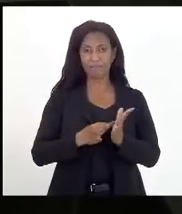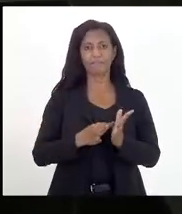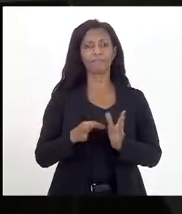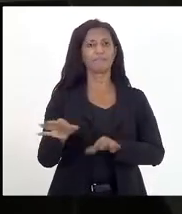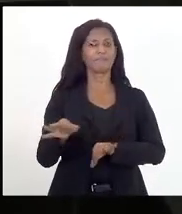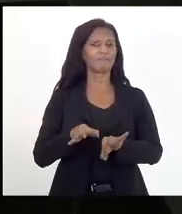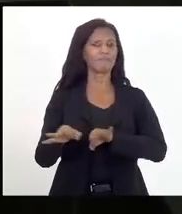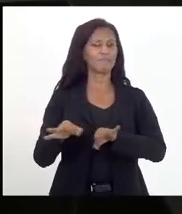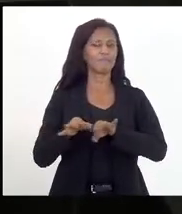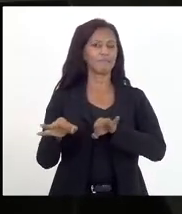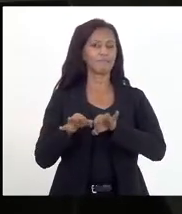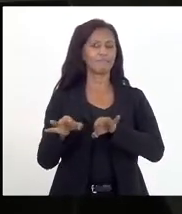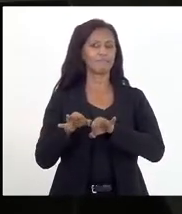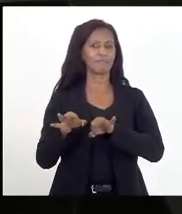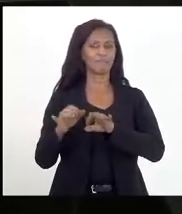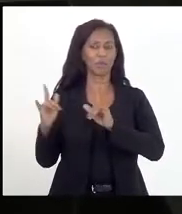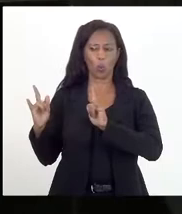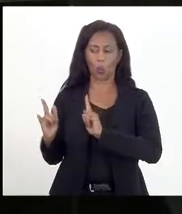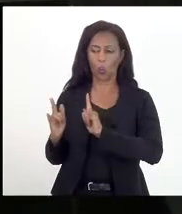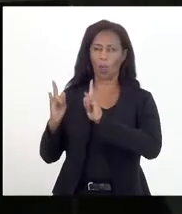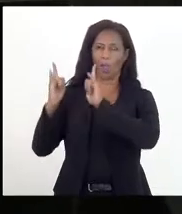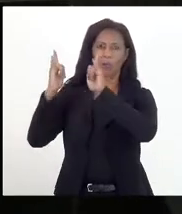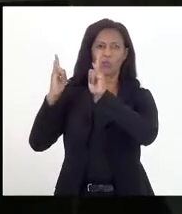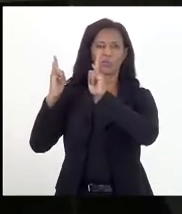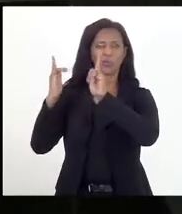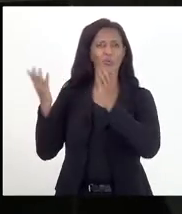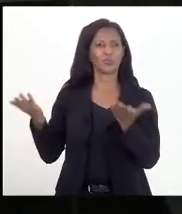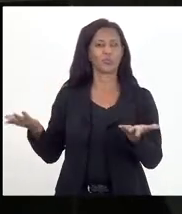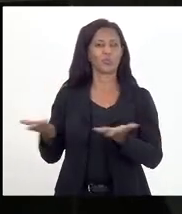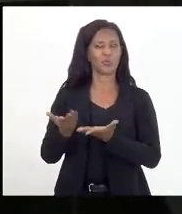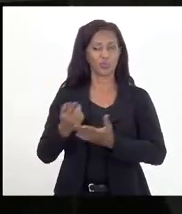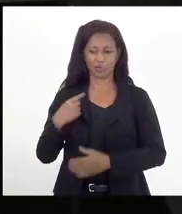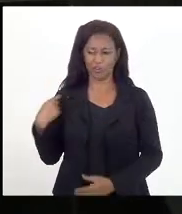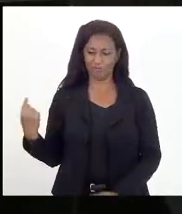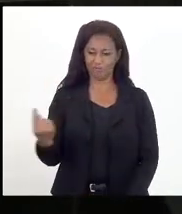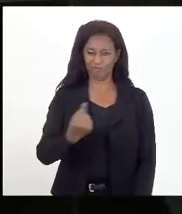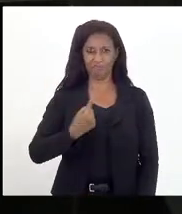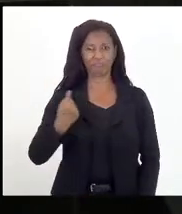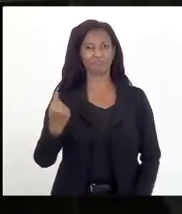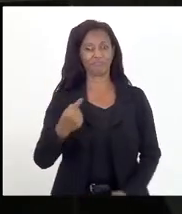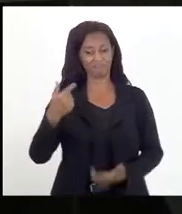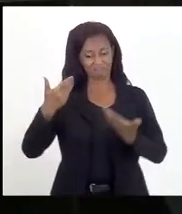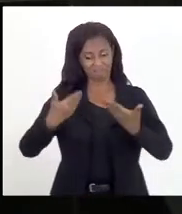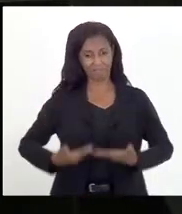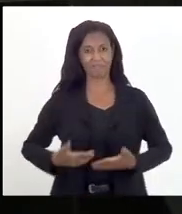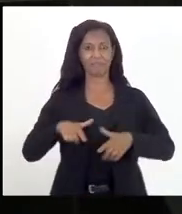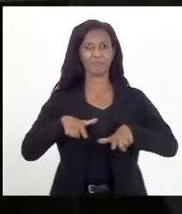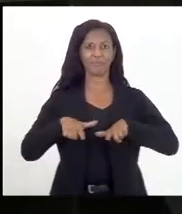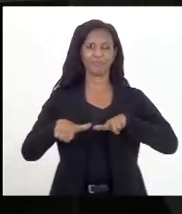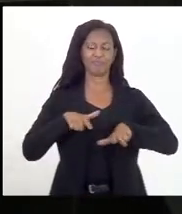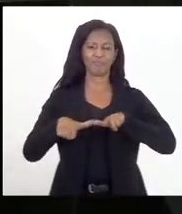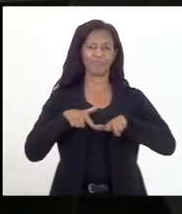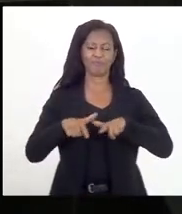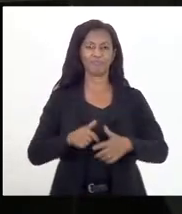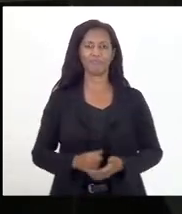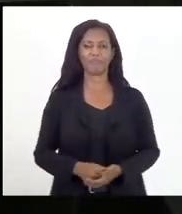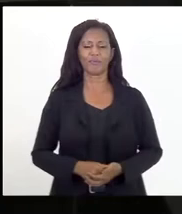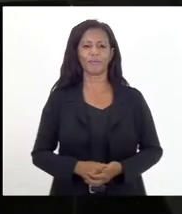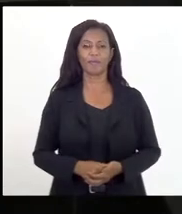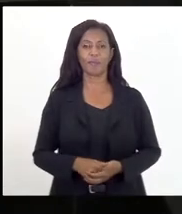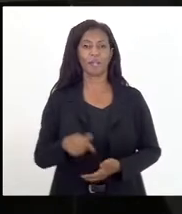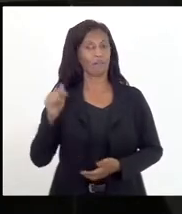projeto do prédio que hora hoje nós ocupamos Oi e esse